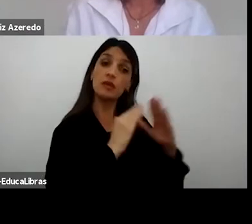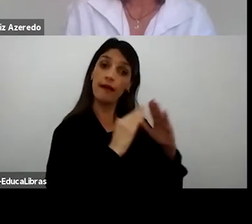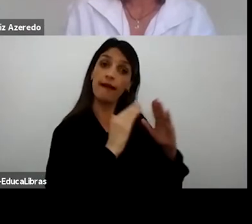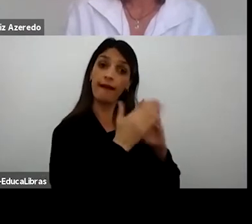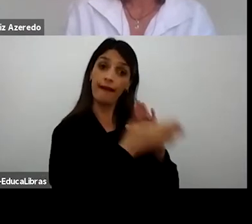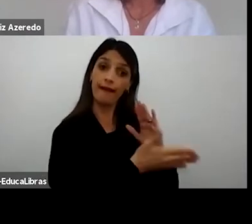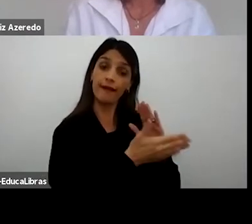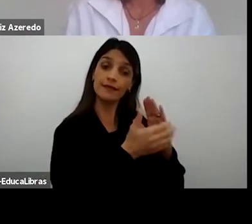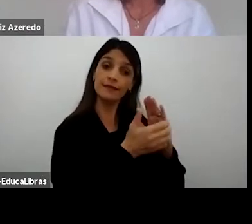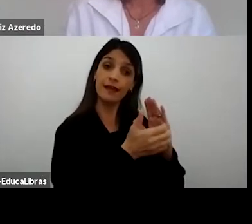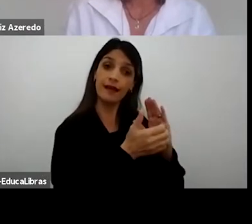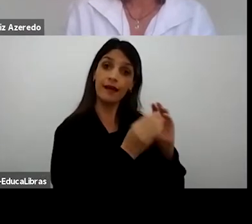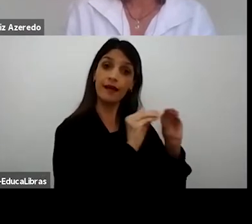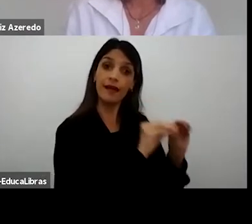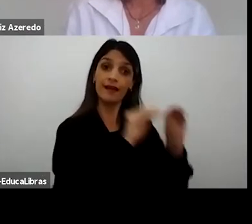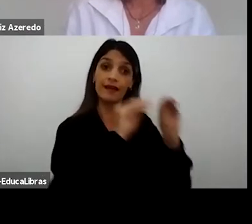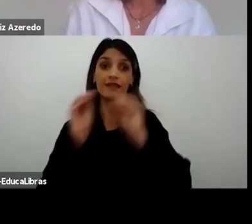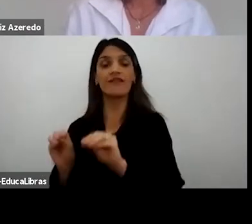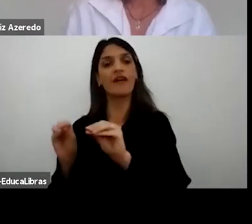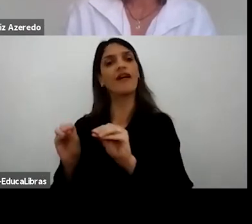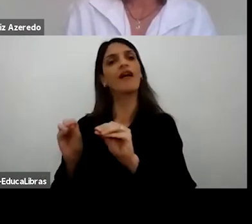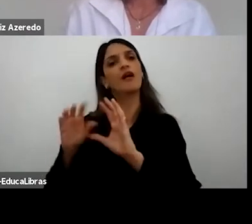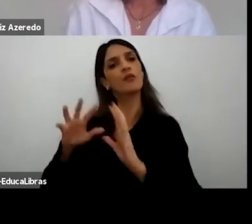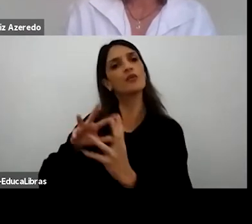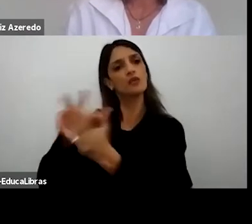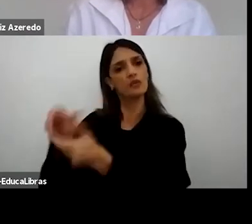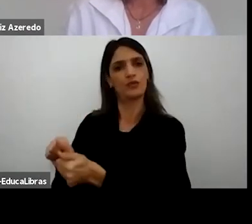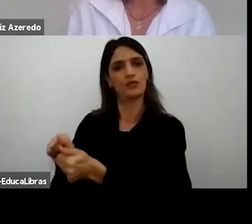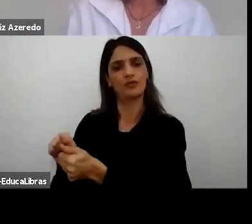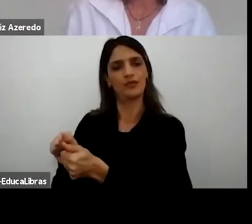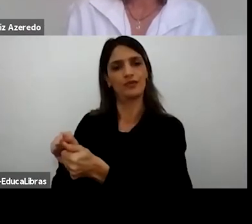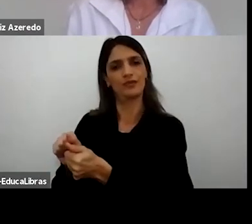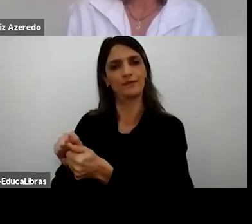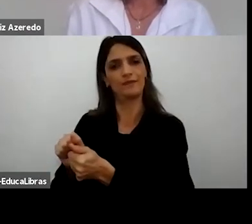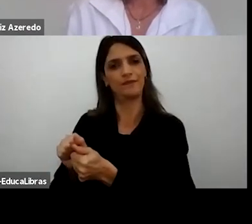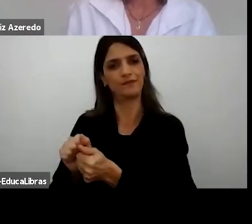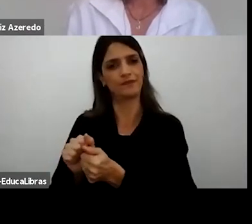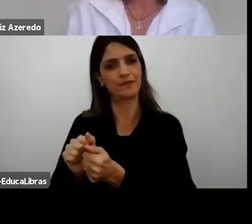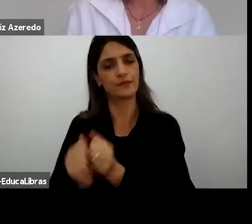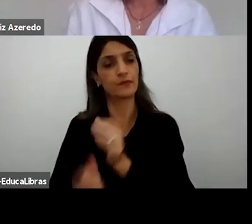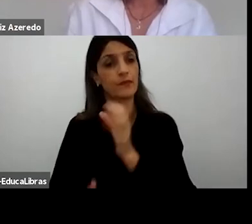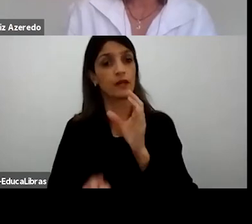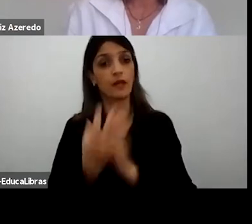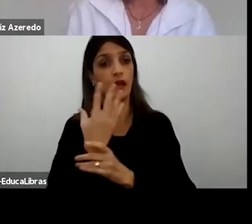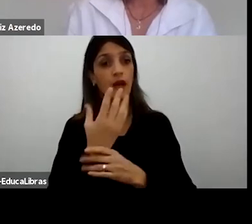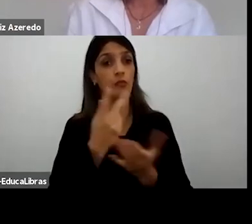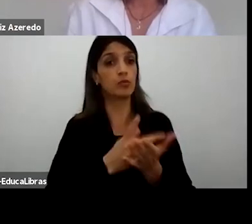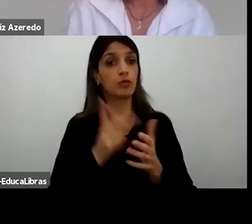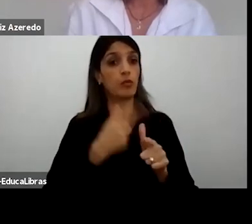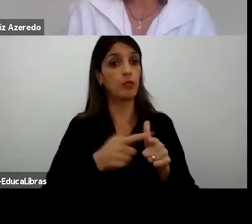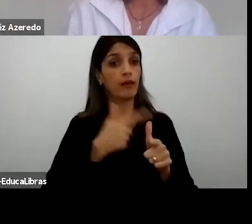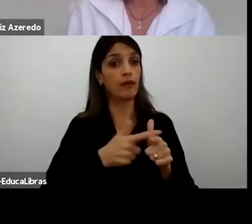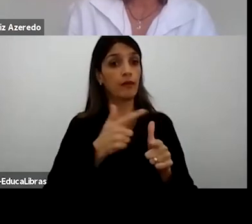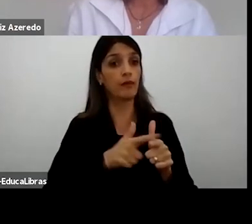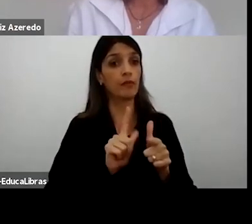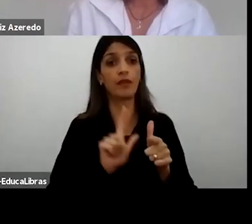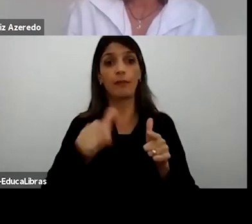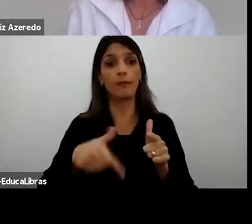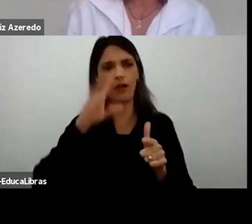Einstein dizia que a gente não pode usar a mesma forma de pensar que usamos para criar o problema para tentar resolvê-lo.